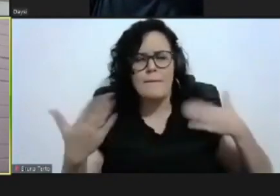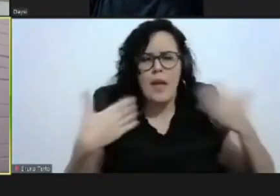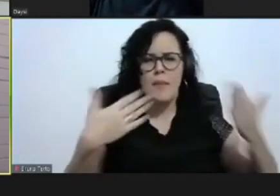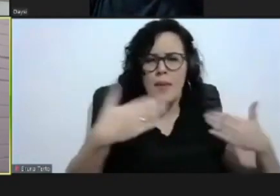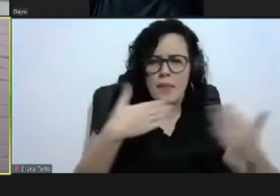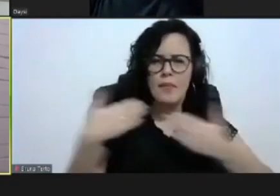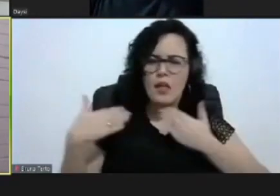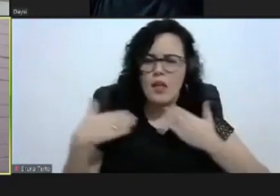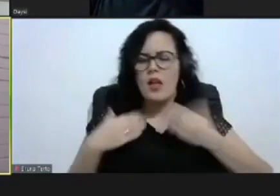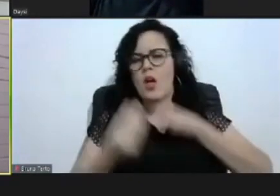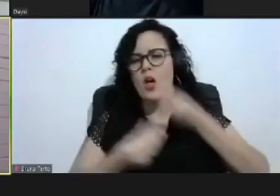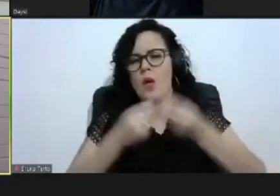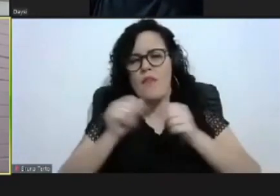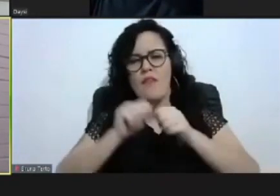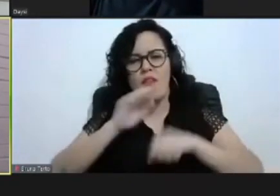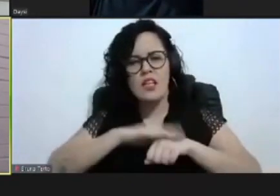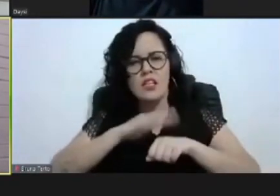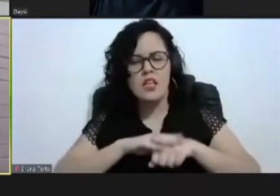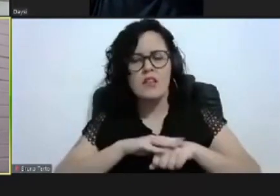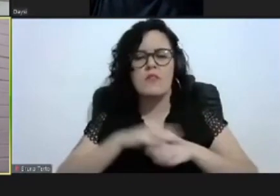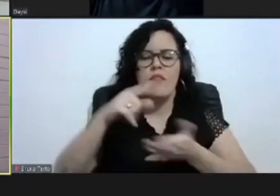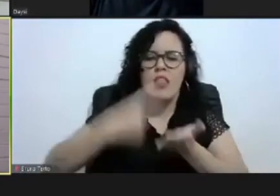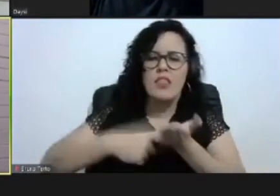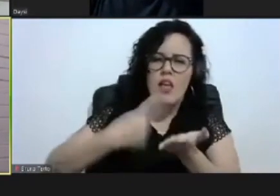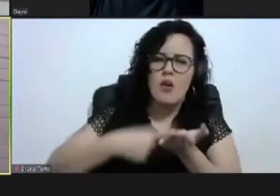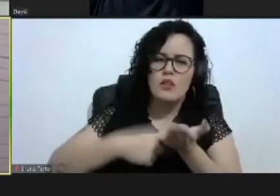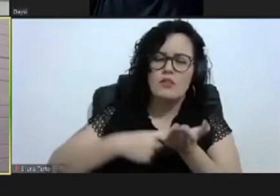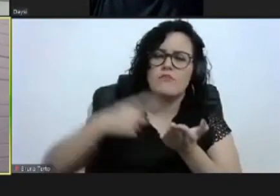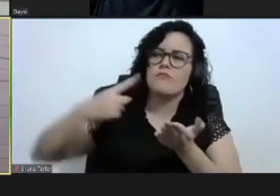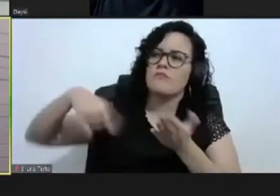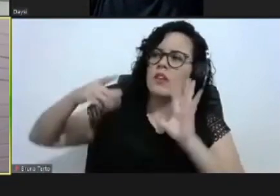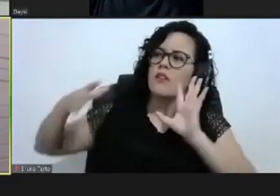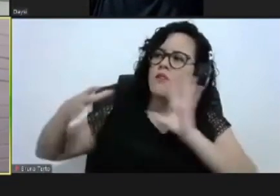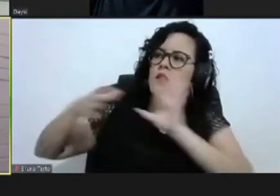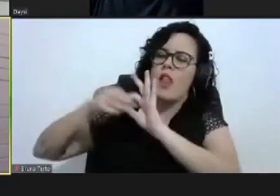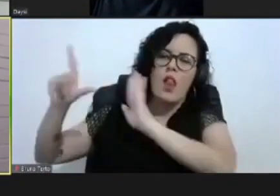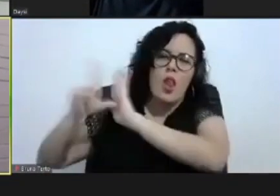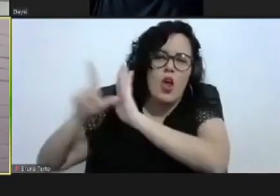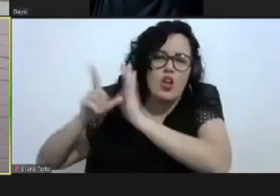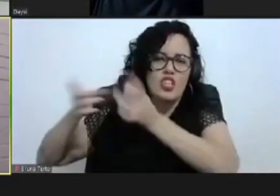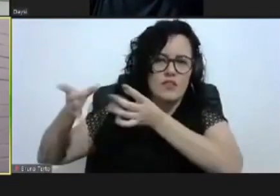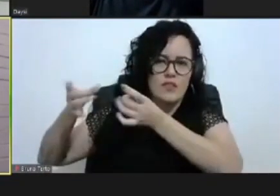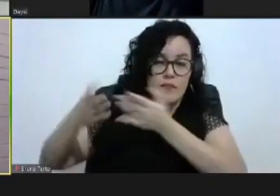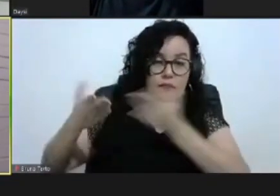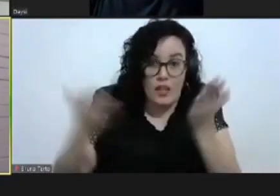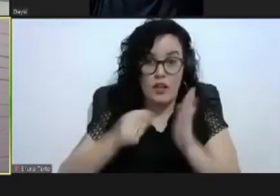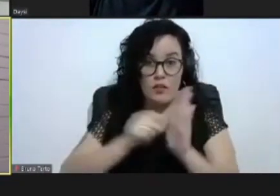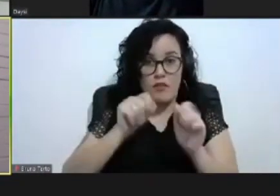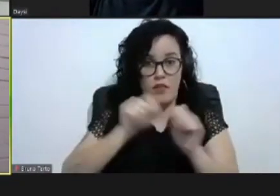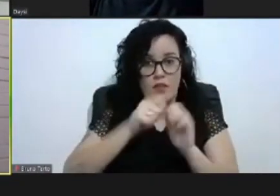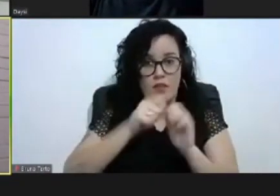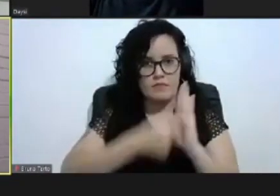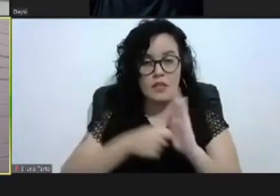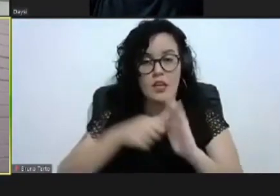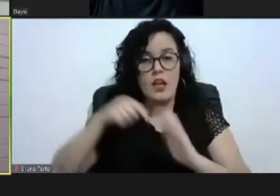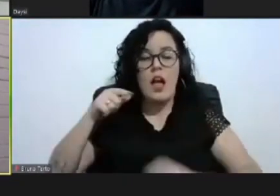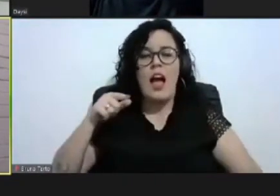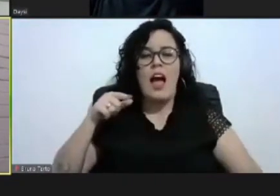do Jabuti, negociou conjuntamente com redes e fez agora uma carta. A Boitempo não recebeu essa